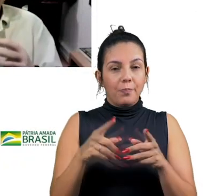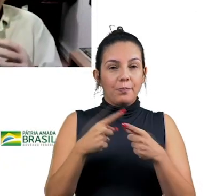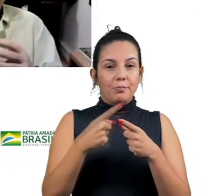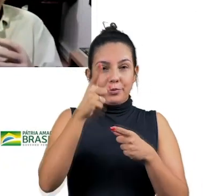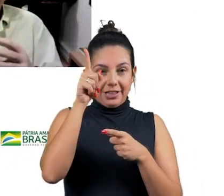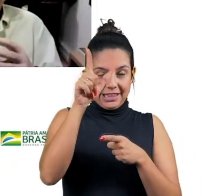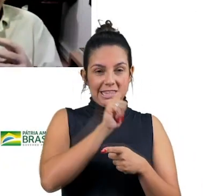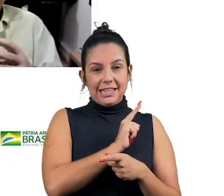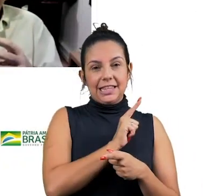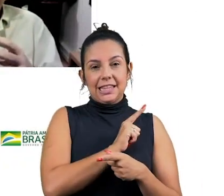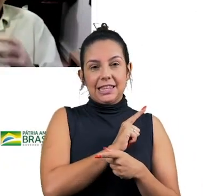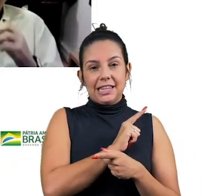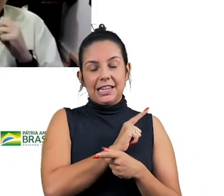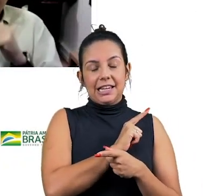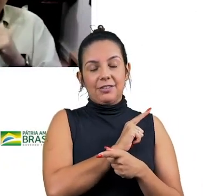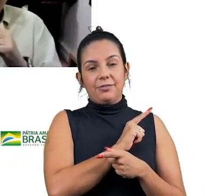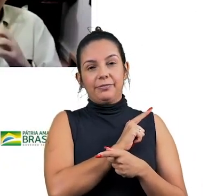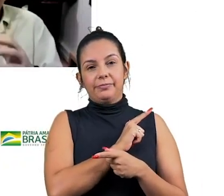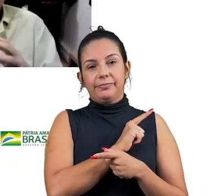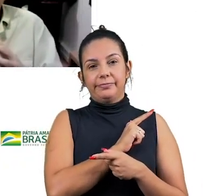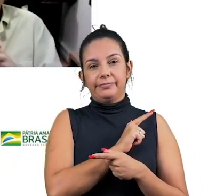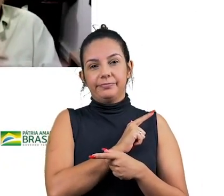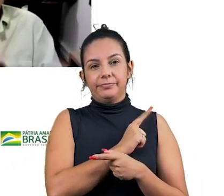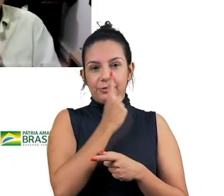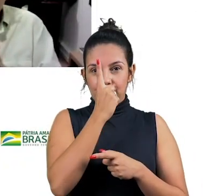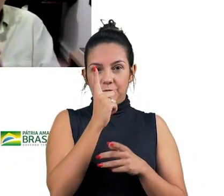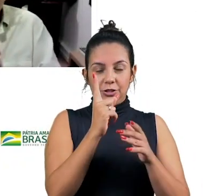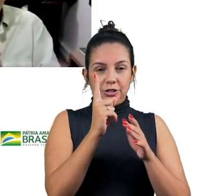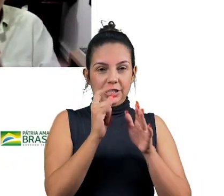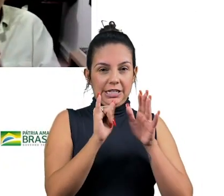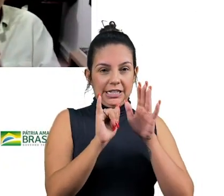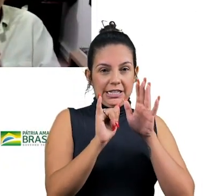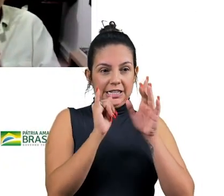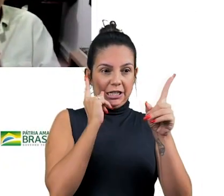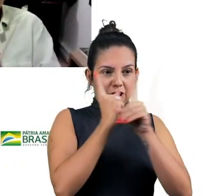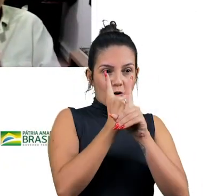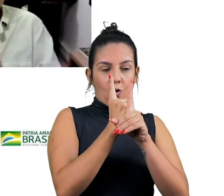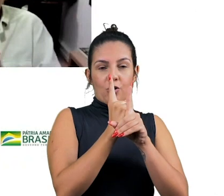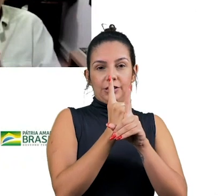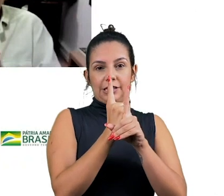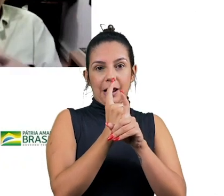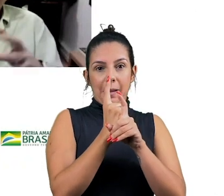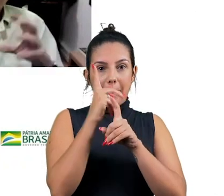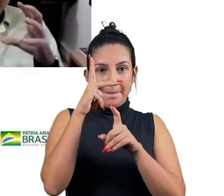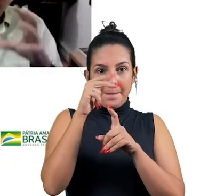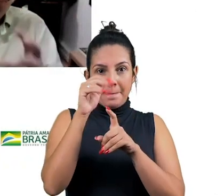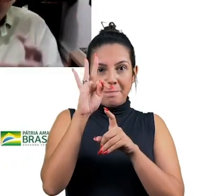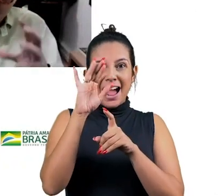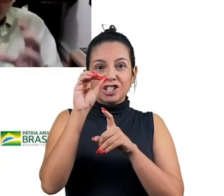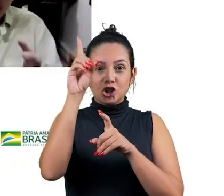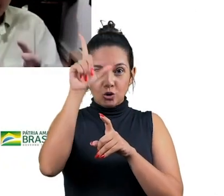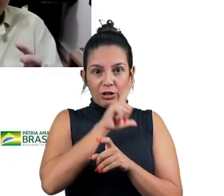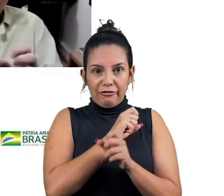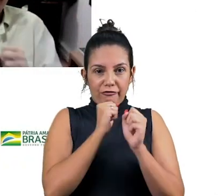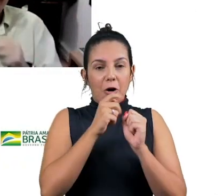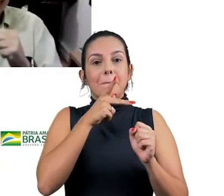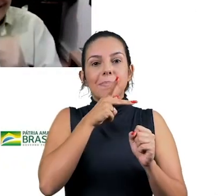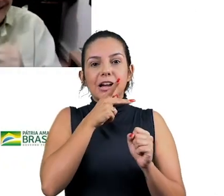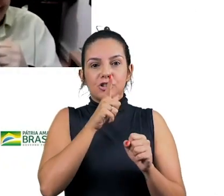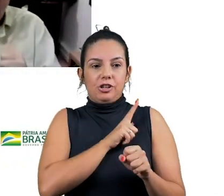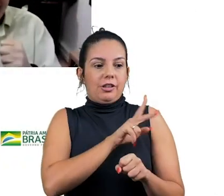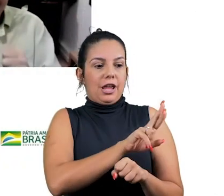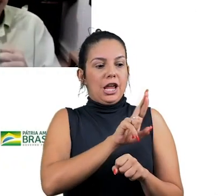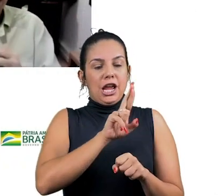lá tem uma identificação partidária muito forte, né? Então quem é